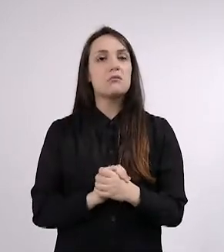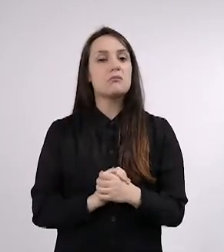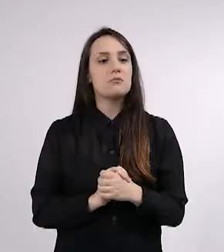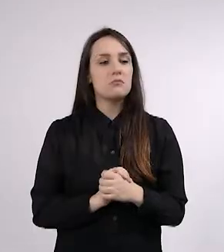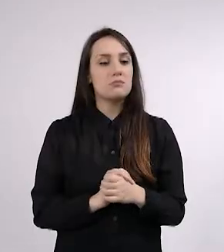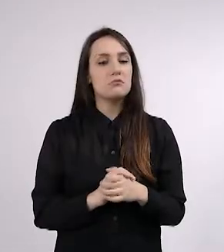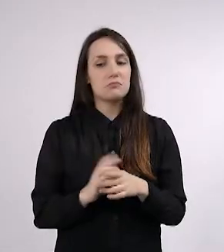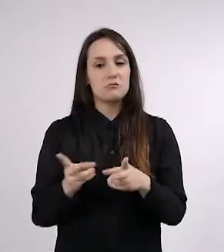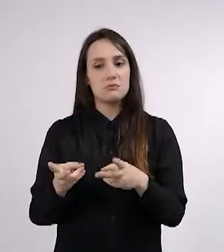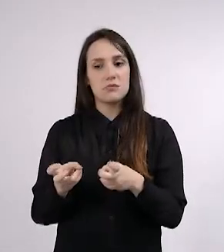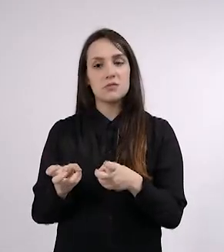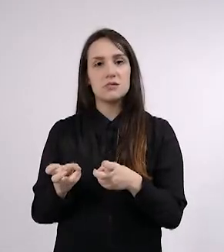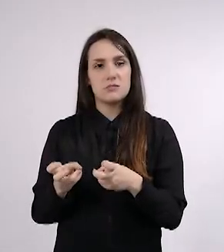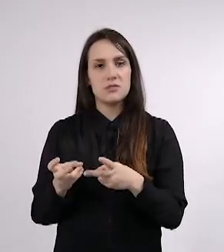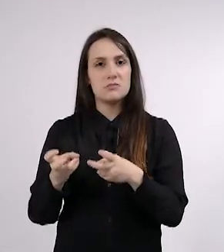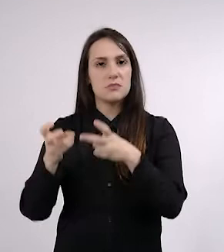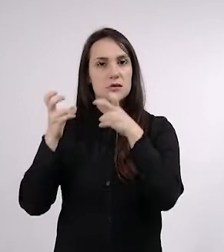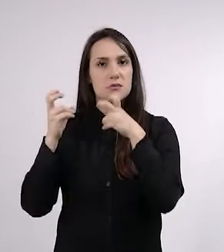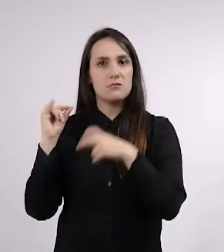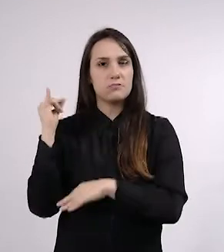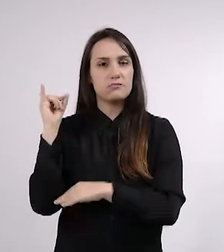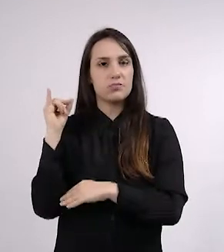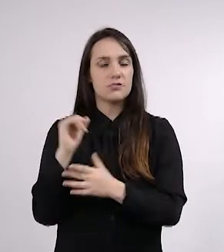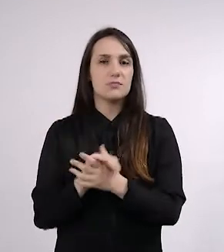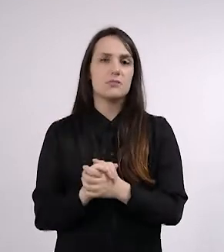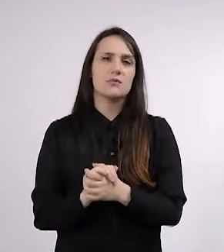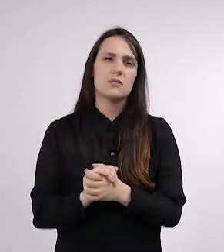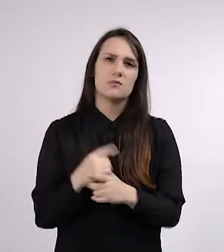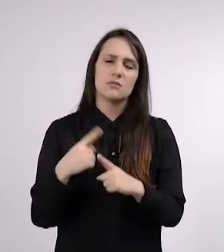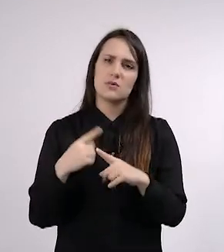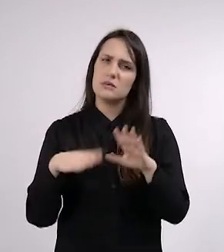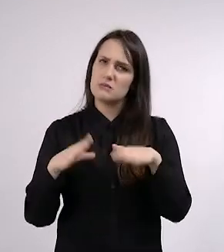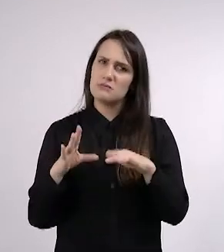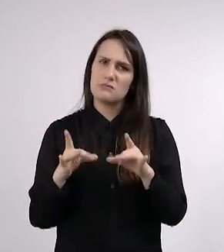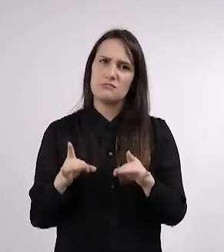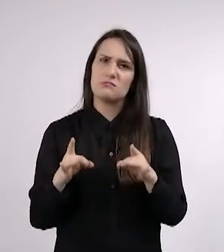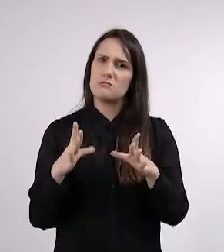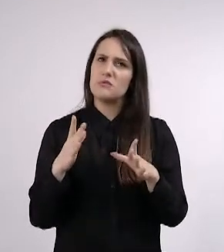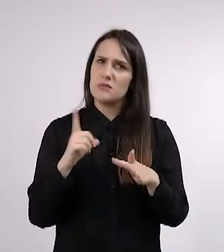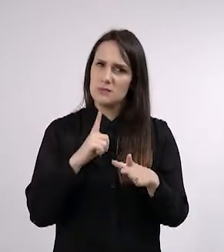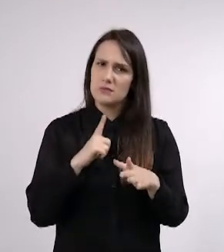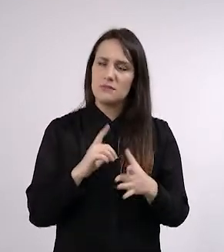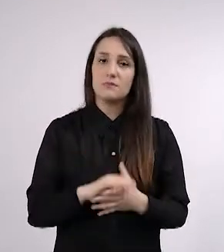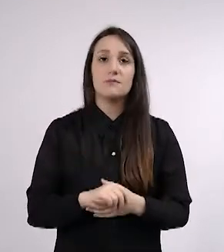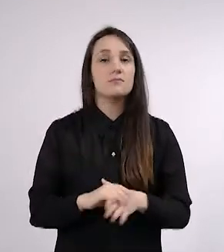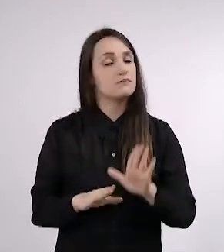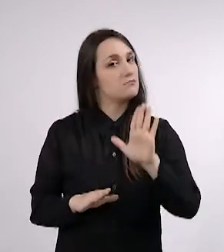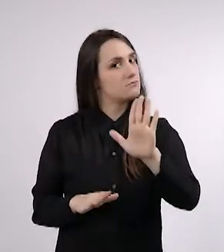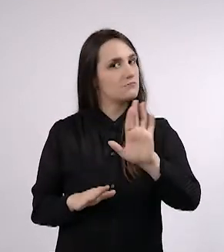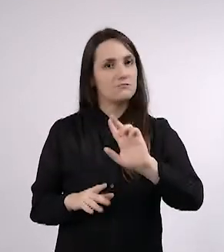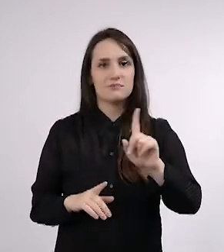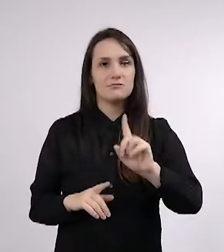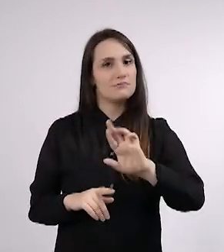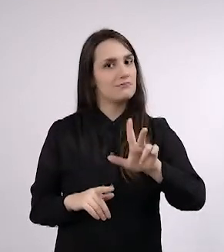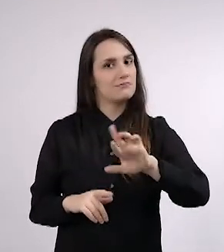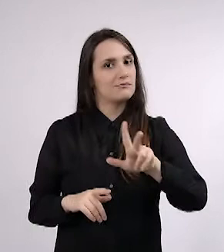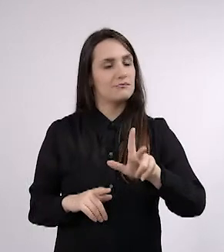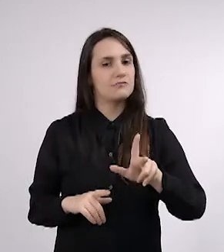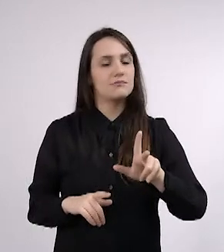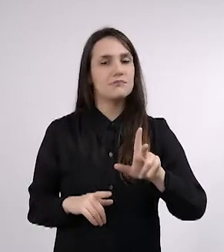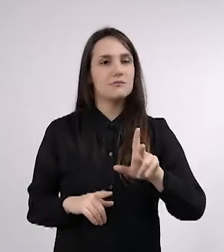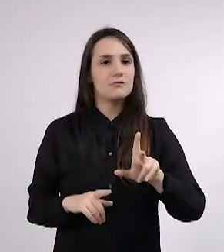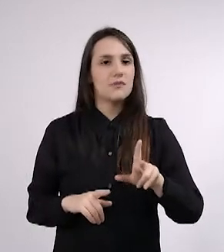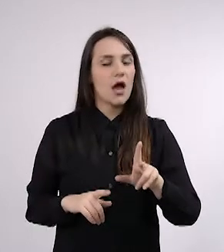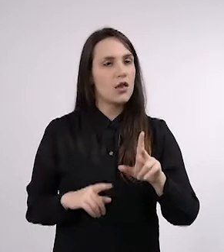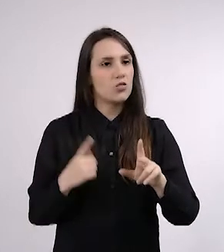para a educação... Eu estou falando em termos de sonegação, porque a pessoa faz em delivery, às vezes não manda, não tira a nota. Hoje em dia você